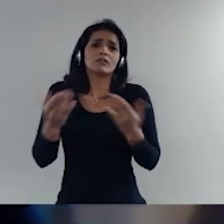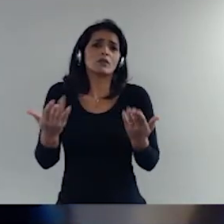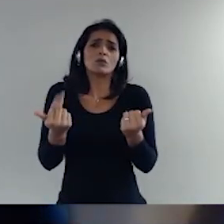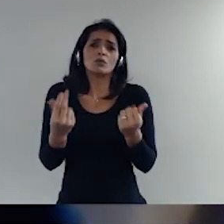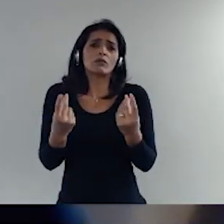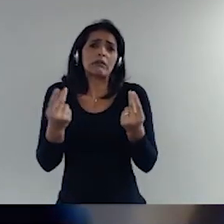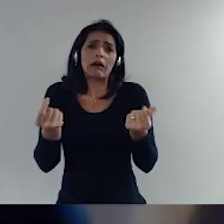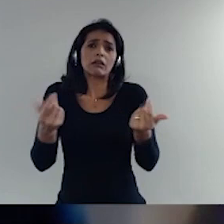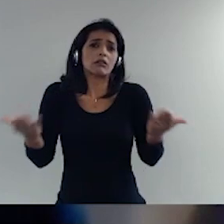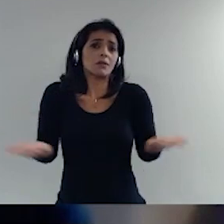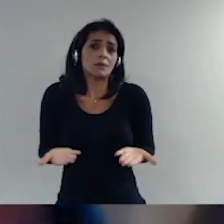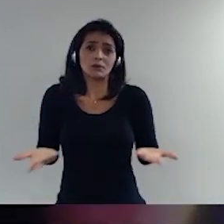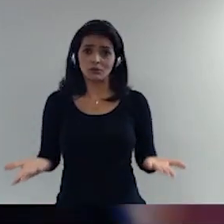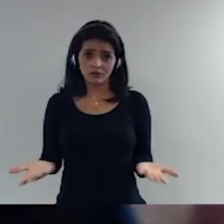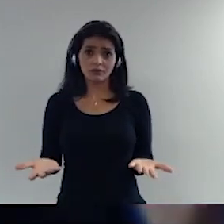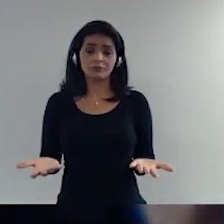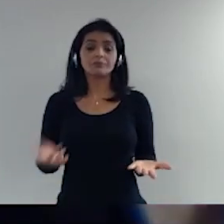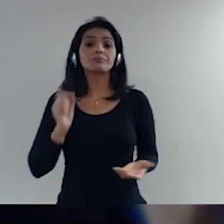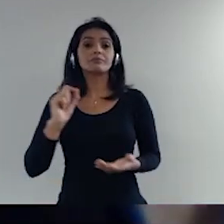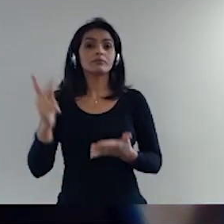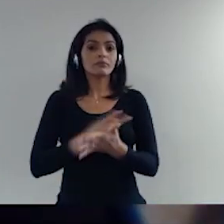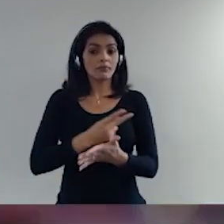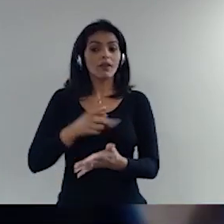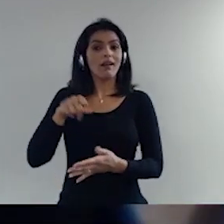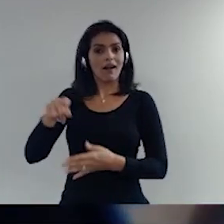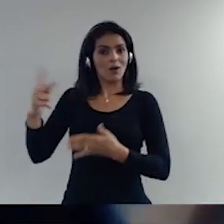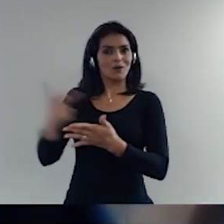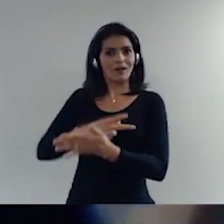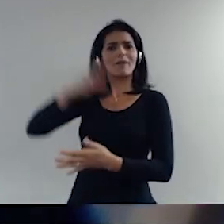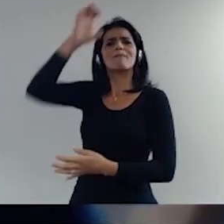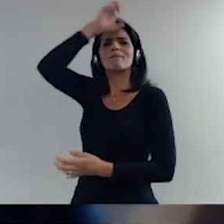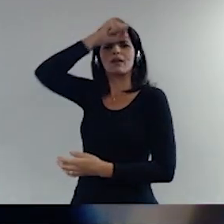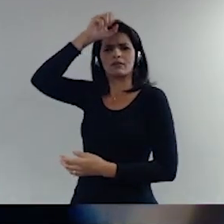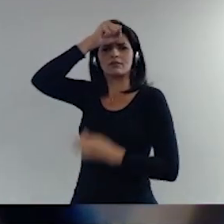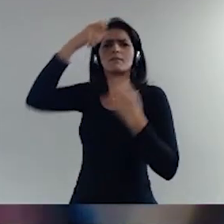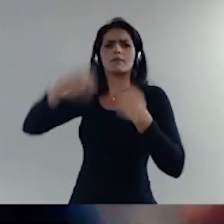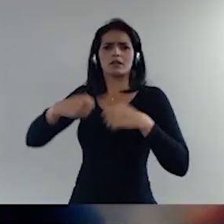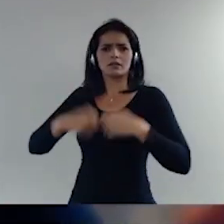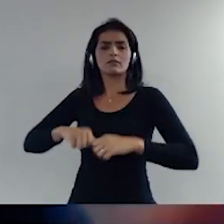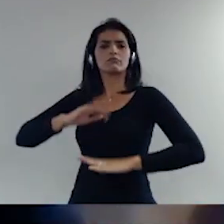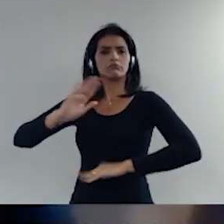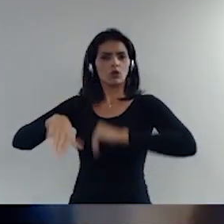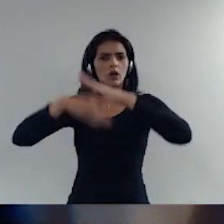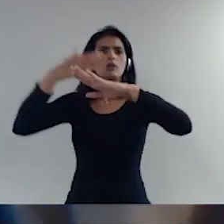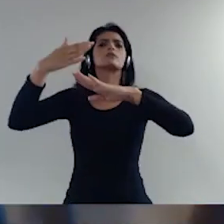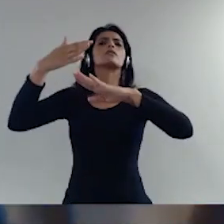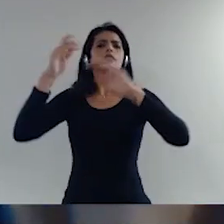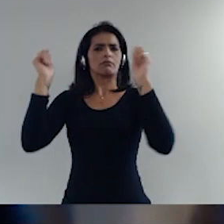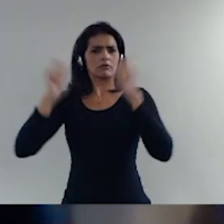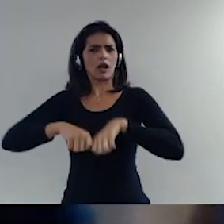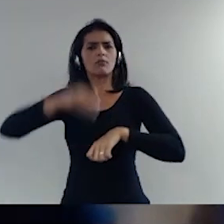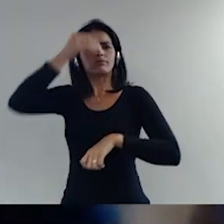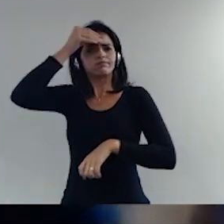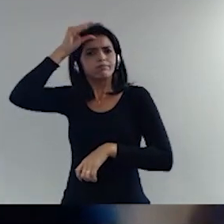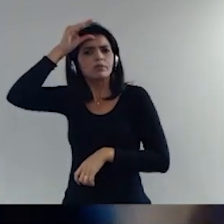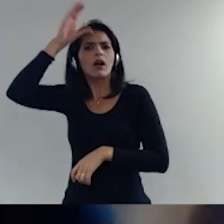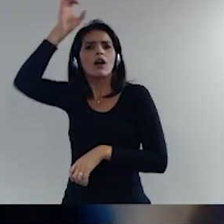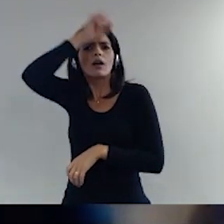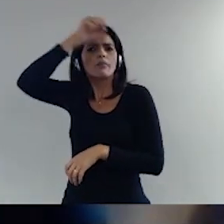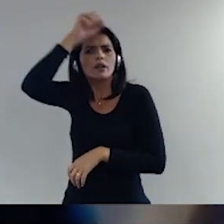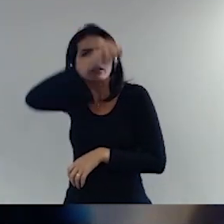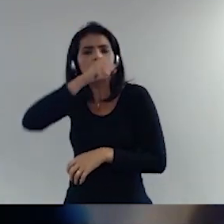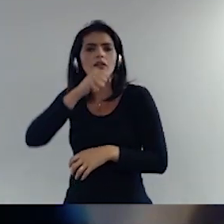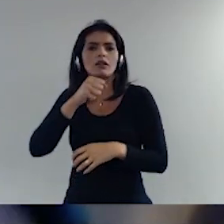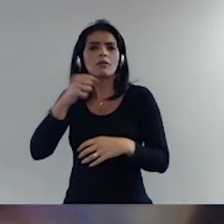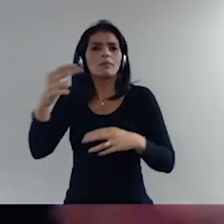hoje em dia, e que isso sirva de aprendizado. A gente pode crescer, como disse a conselheira Adélia, né? A partir